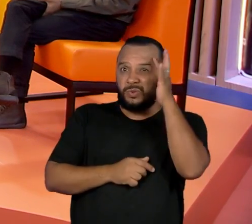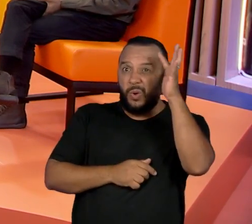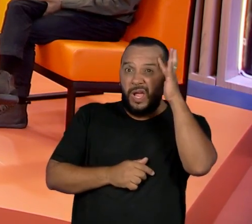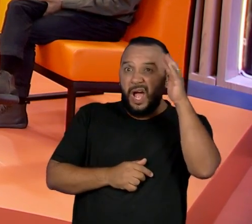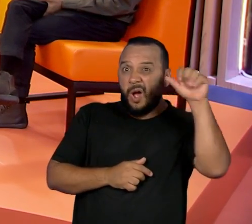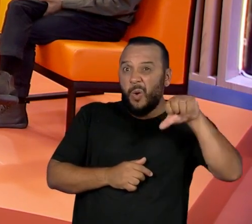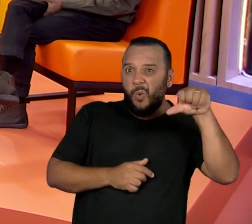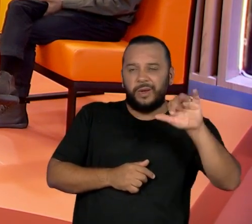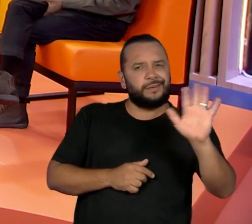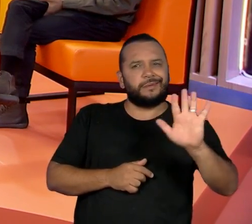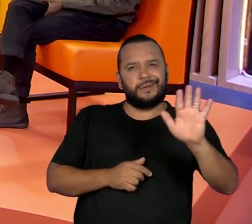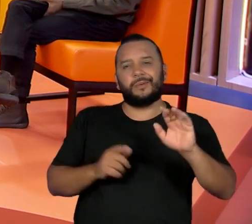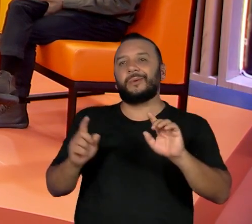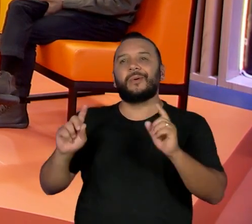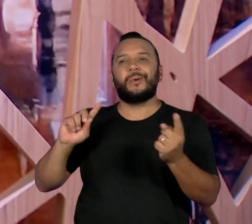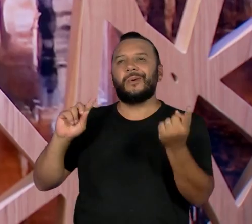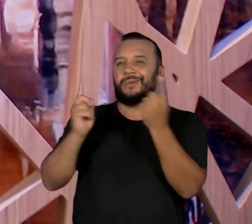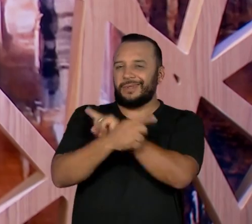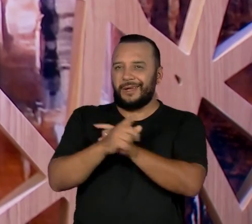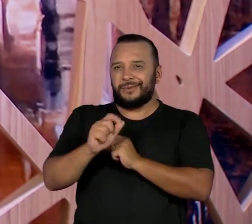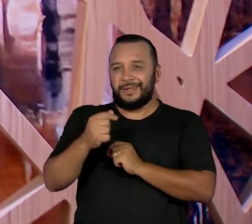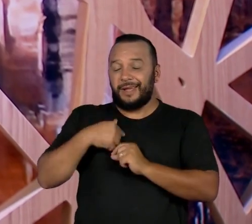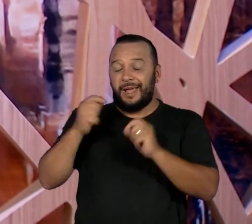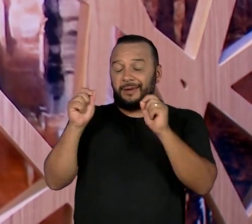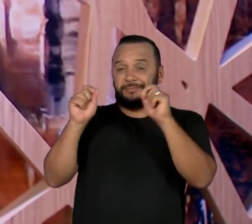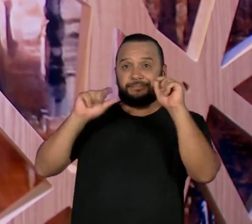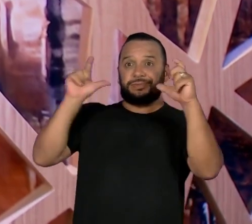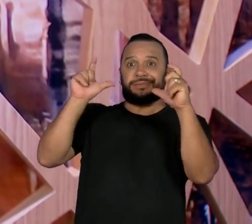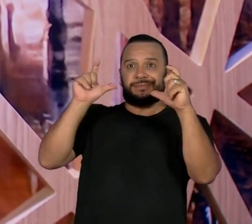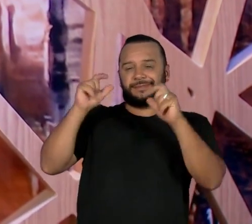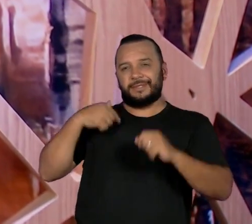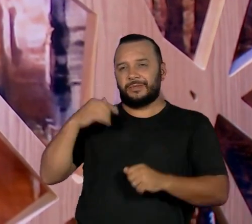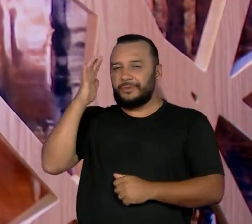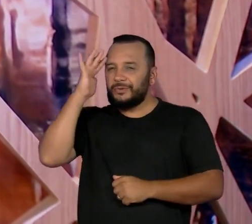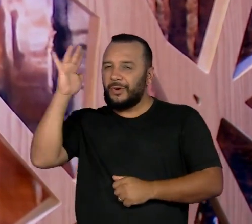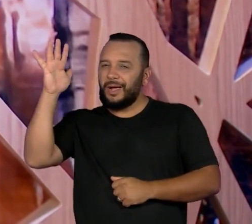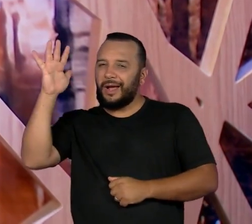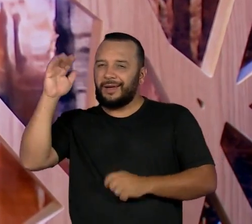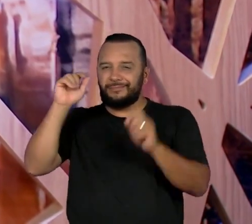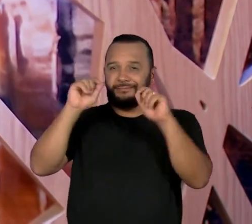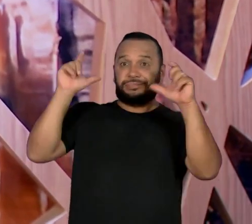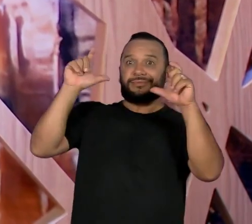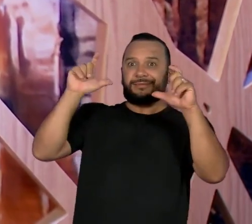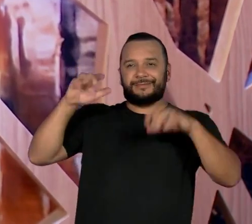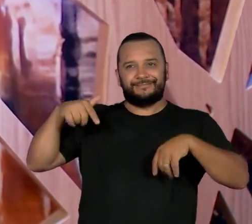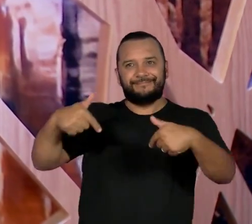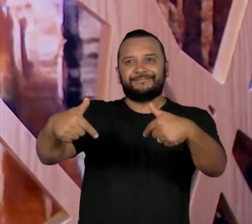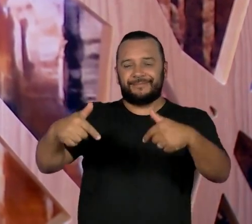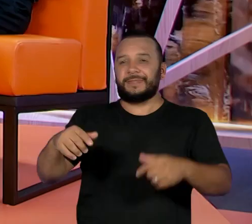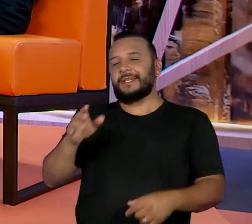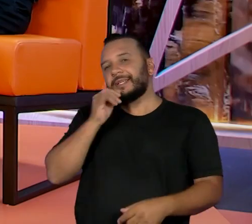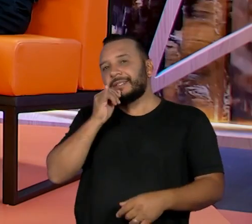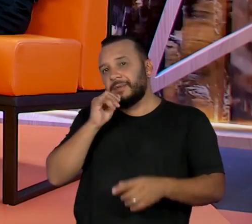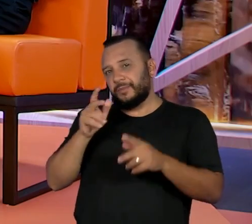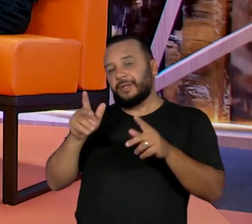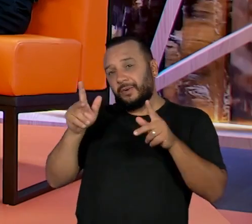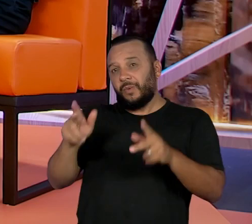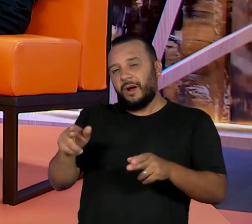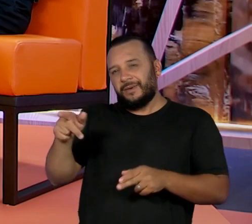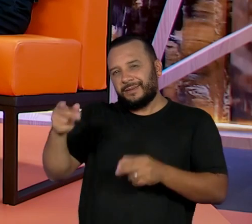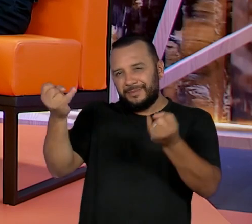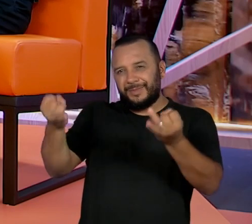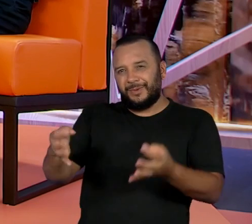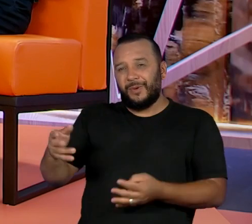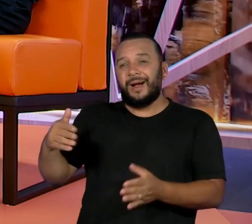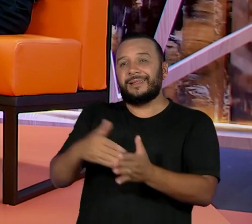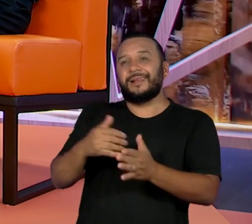despertar. Então acho que quando a Tássia fala, né, sobre, eu tive um processo até os 18 anos de idade, que chegou um momento que falou, olha, a realidade